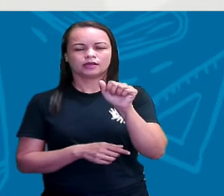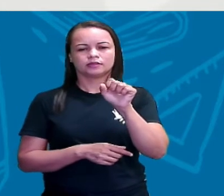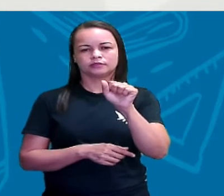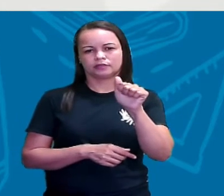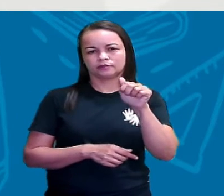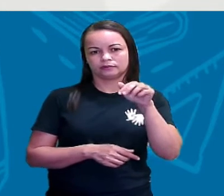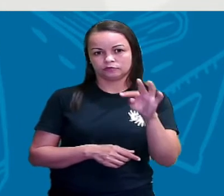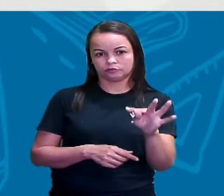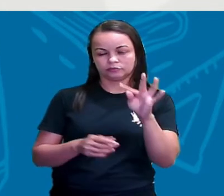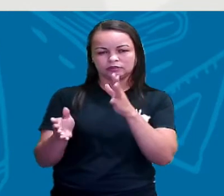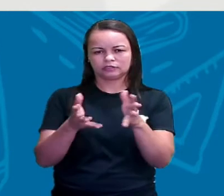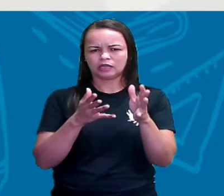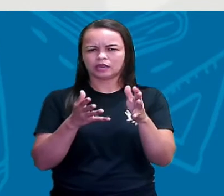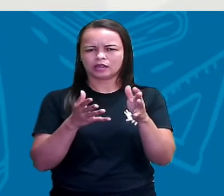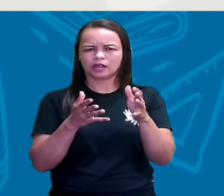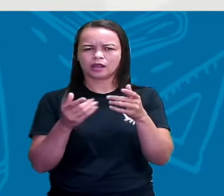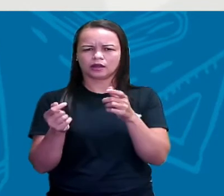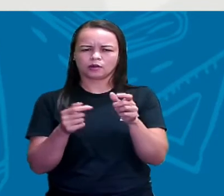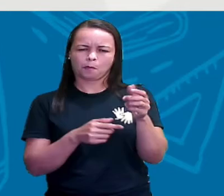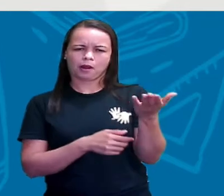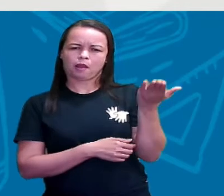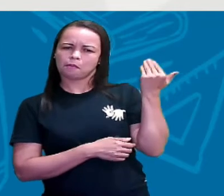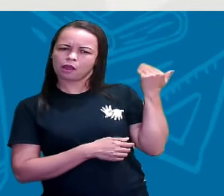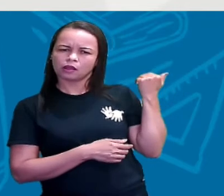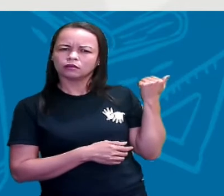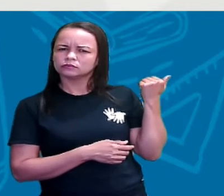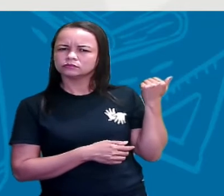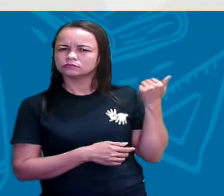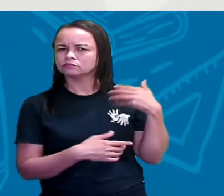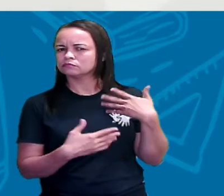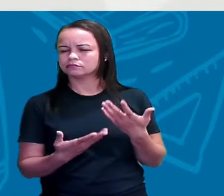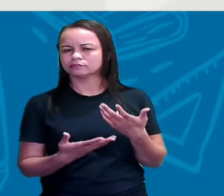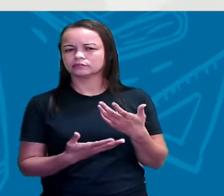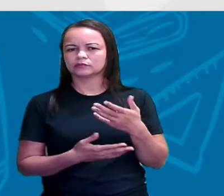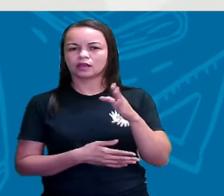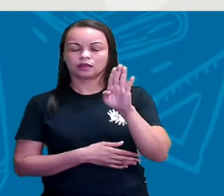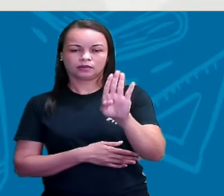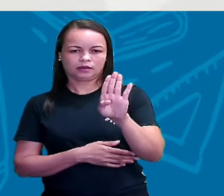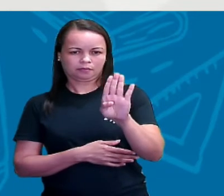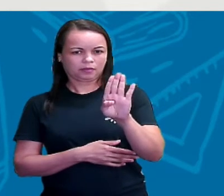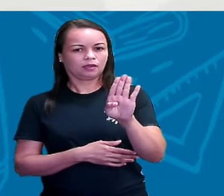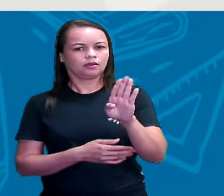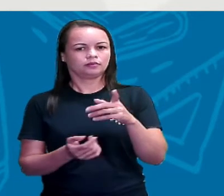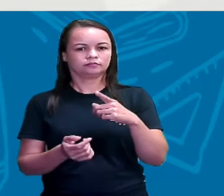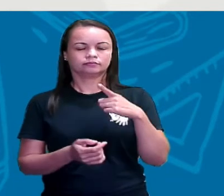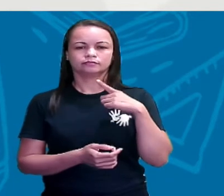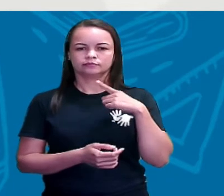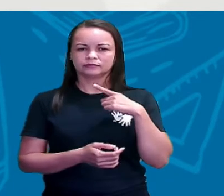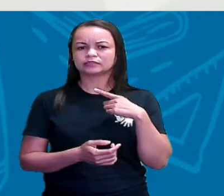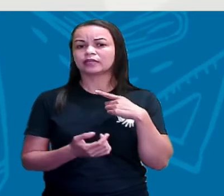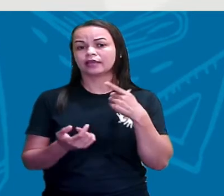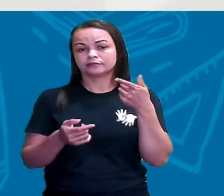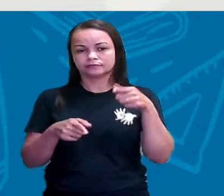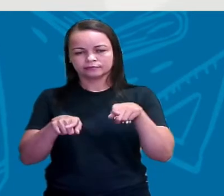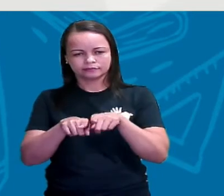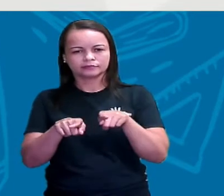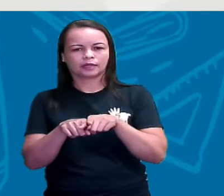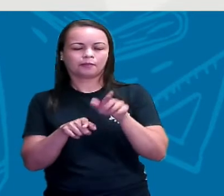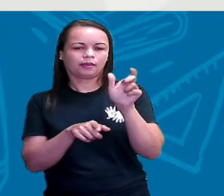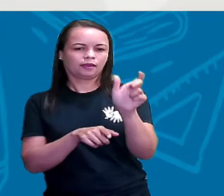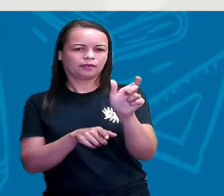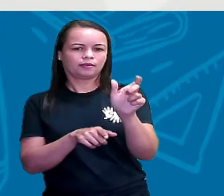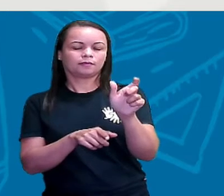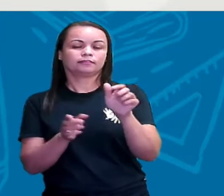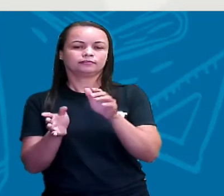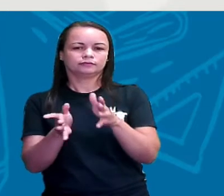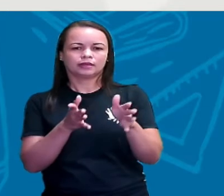o auxiliar negativo correto para passado? Na letra B também temos o doesn't e aí um verbo chamado